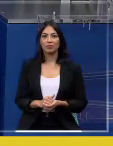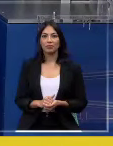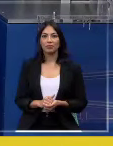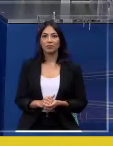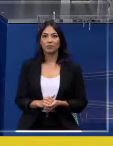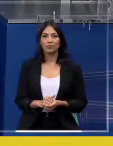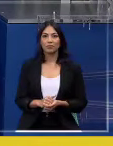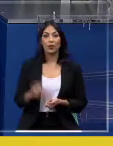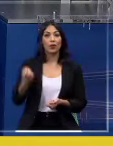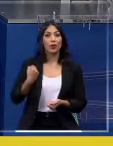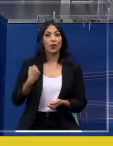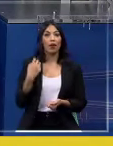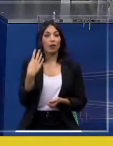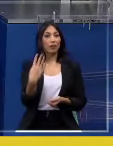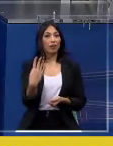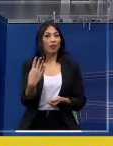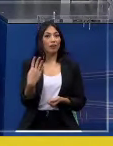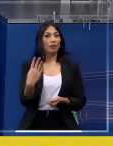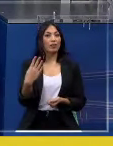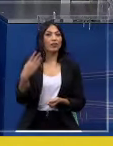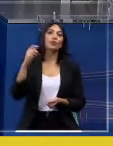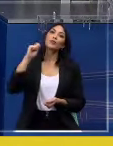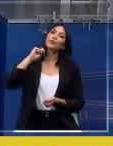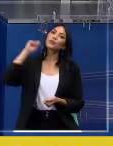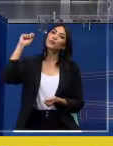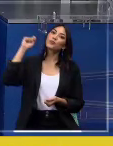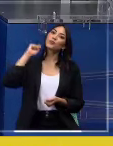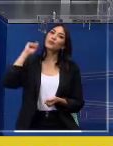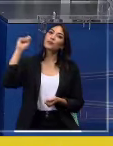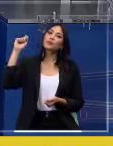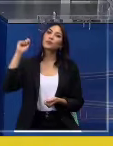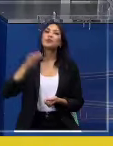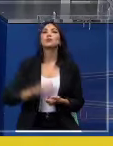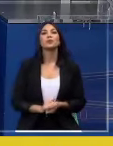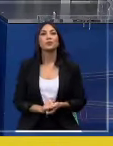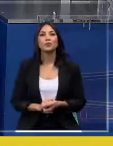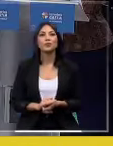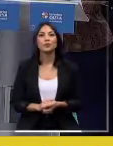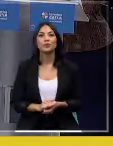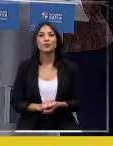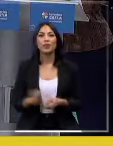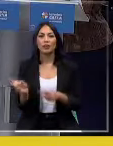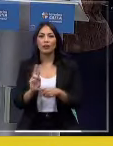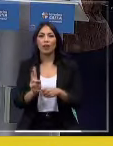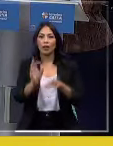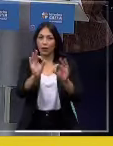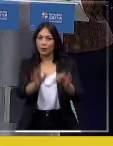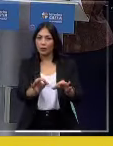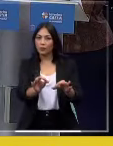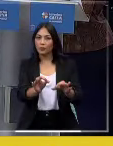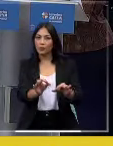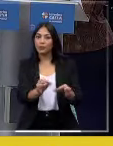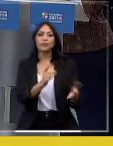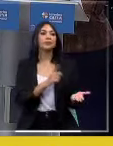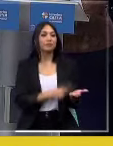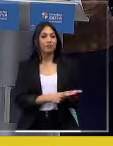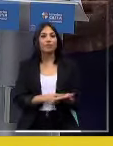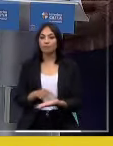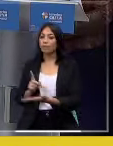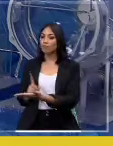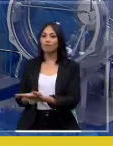o número 4 mês de abril a senhoras confirmam sim qual